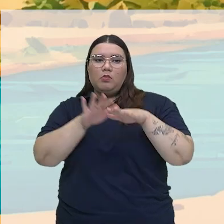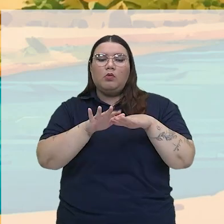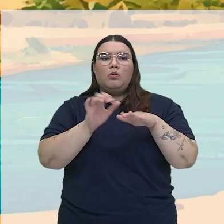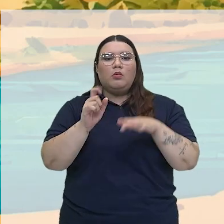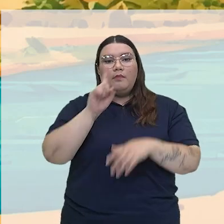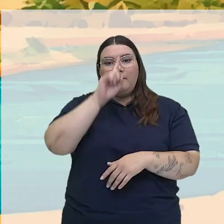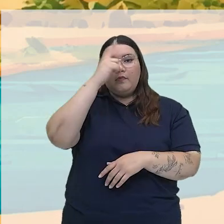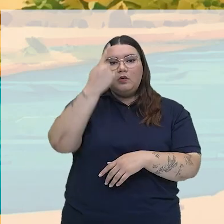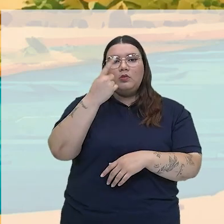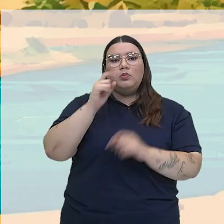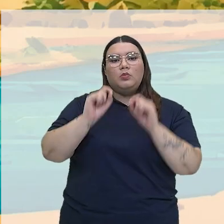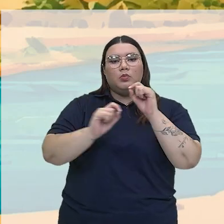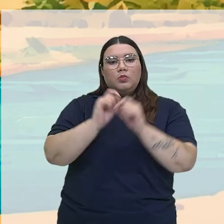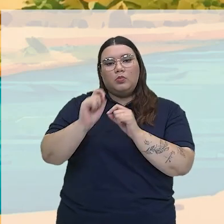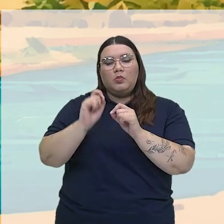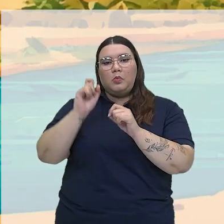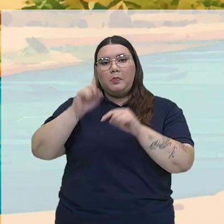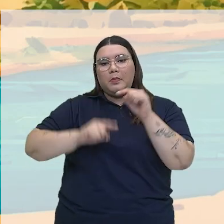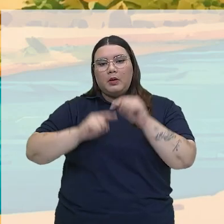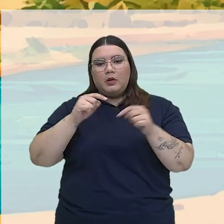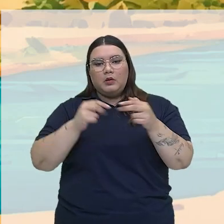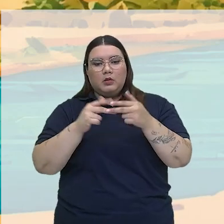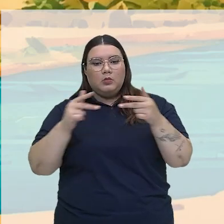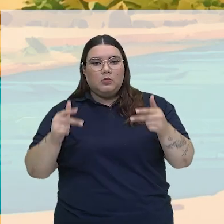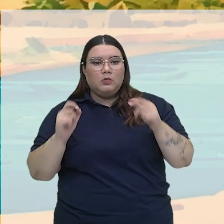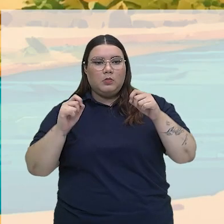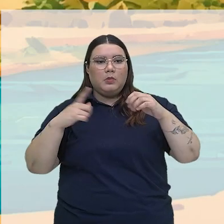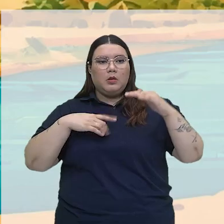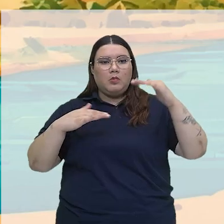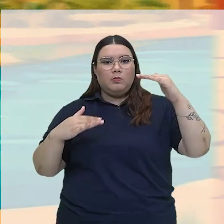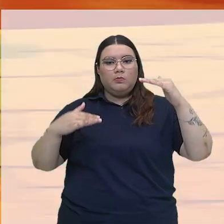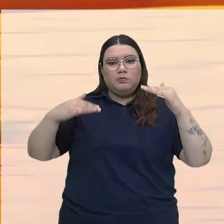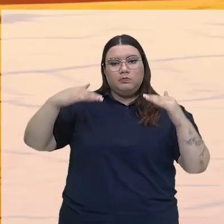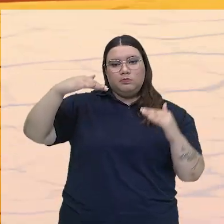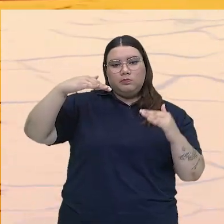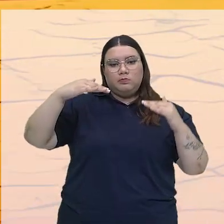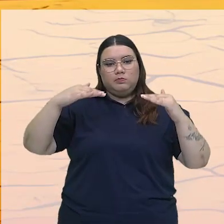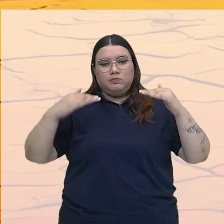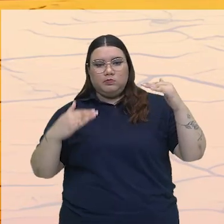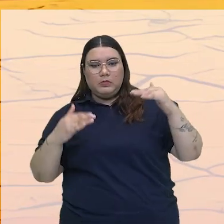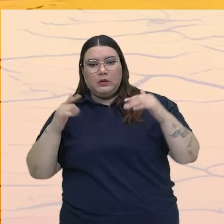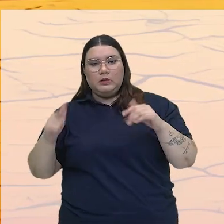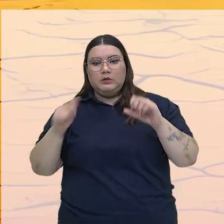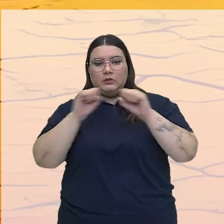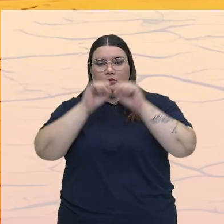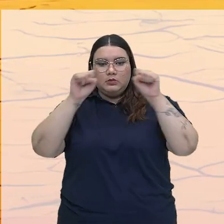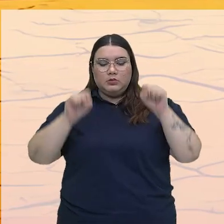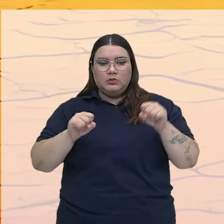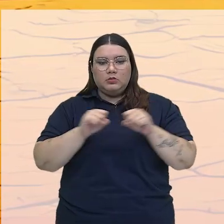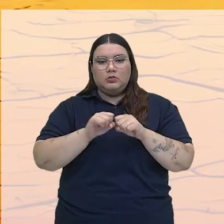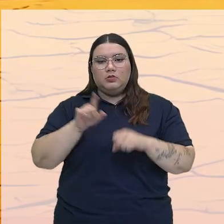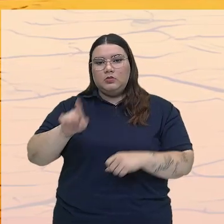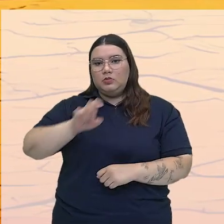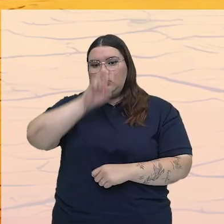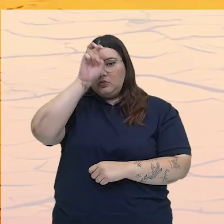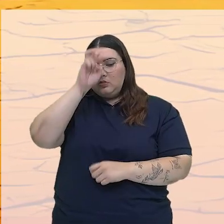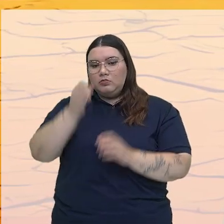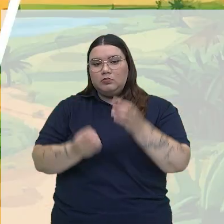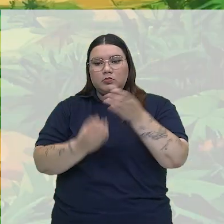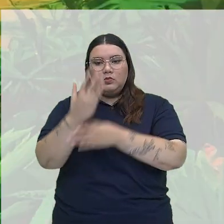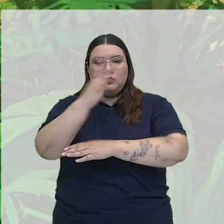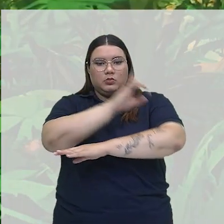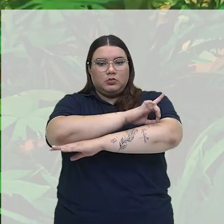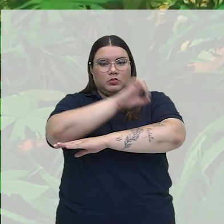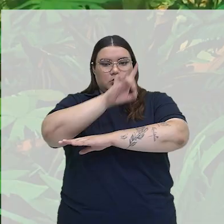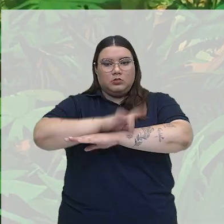ferramenta chamada Shaduf, uma espécie de gangorra com um balde. Com esse sistema, os egípcios transformaram o